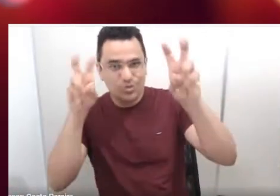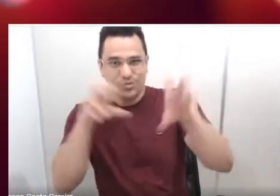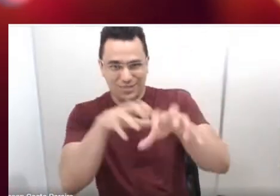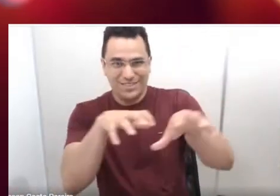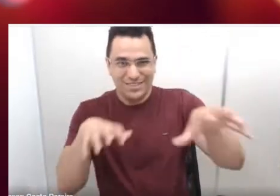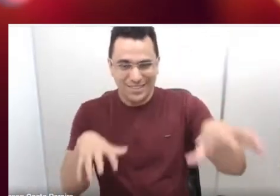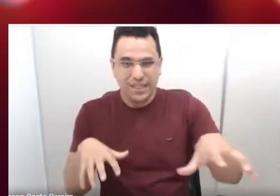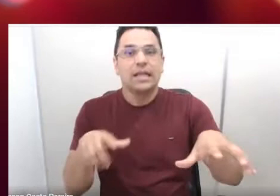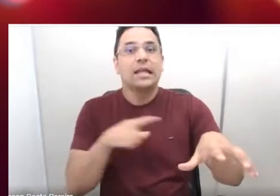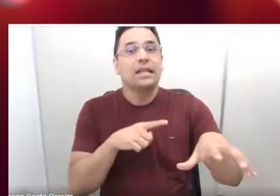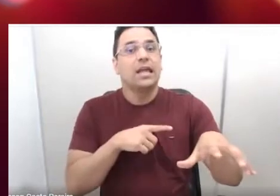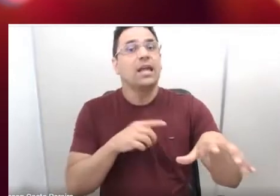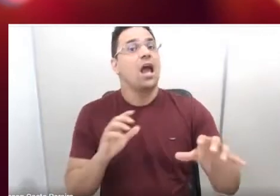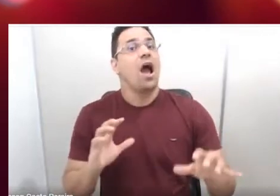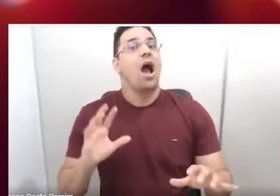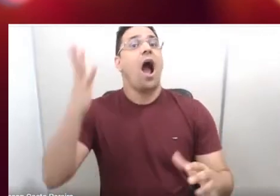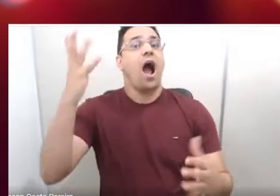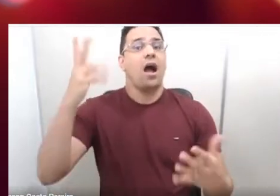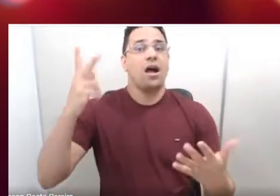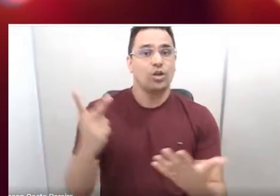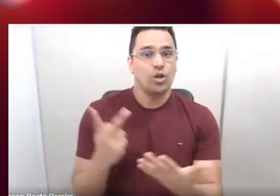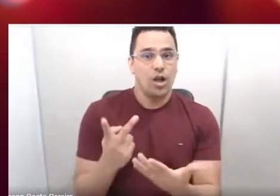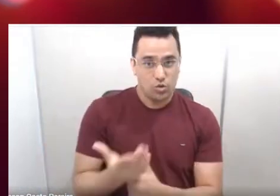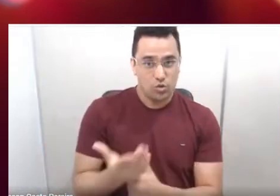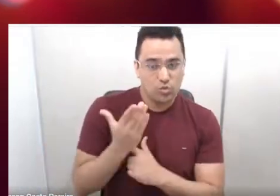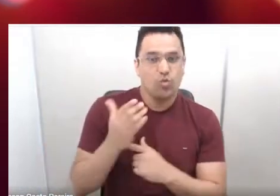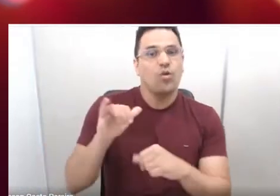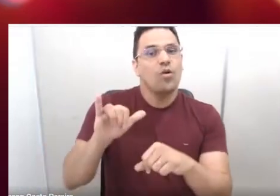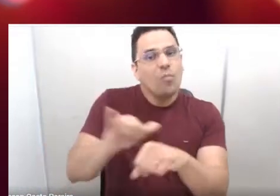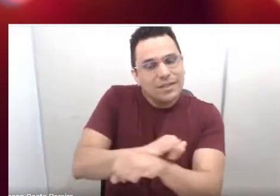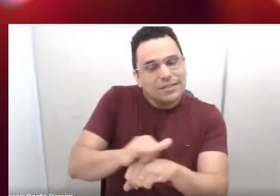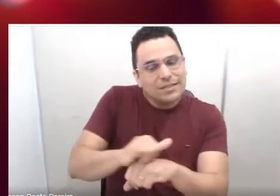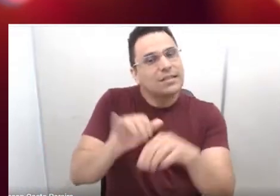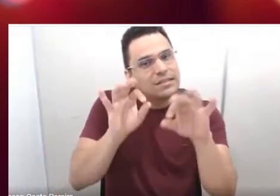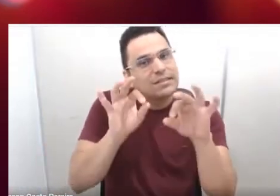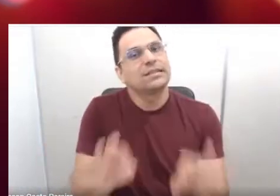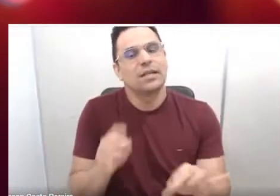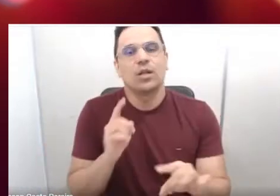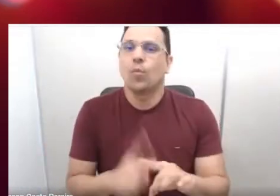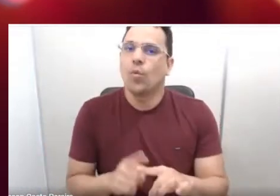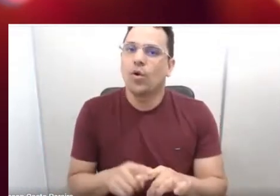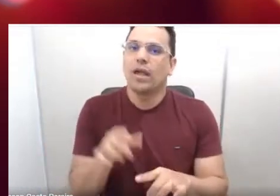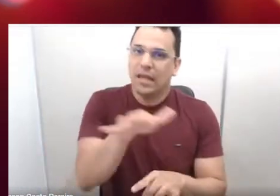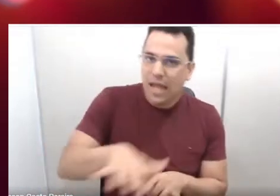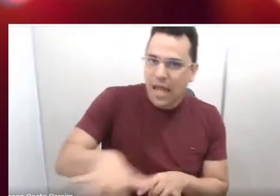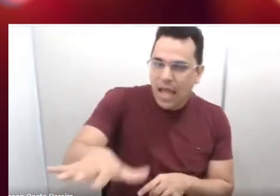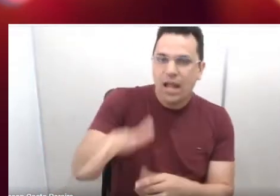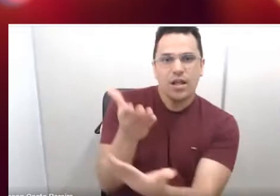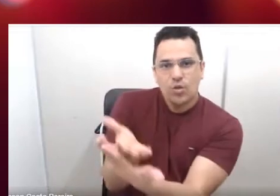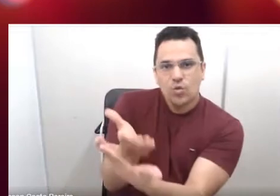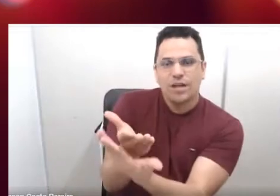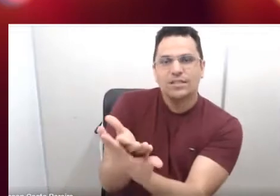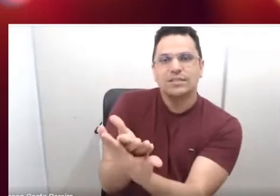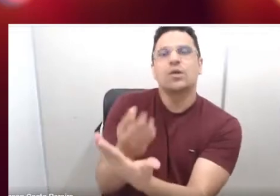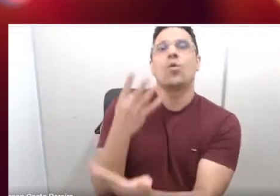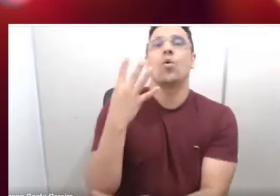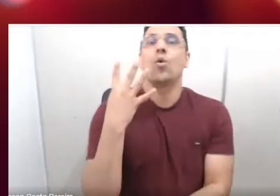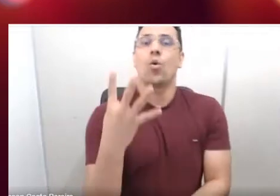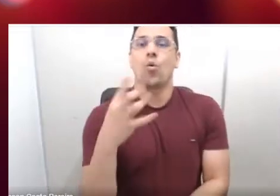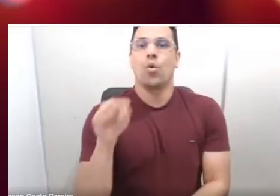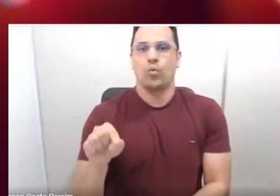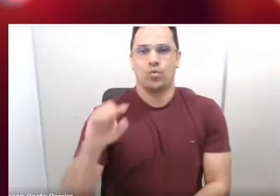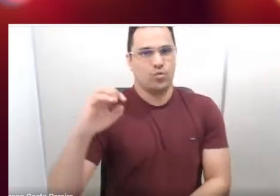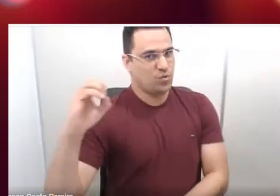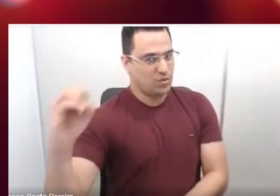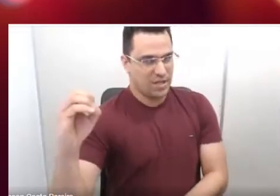uma alternativa também, e pensando também o que vai ser uma educação 4.0, né, sobretudo para dentro